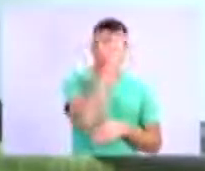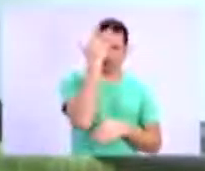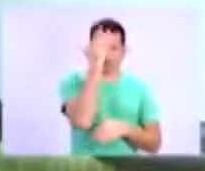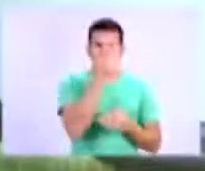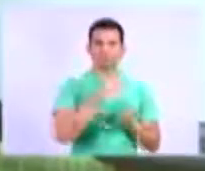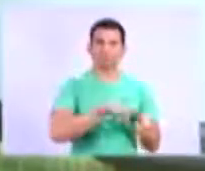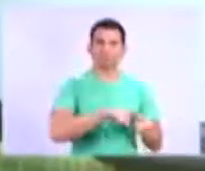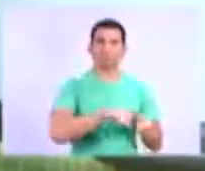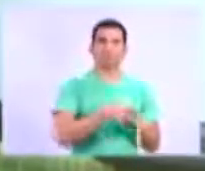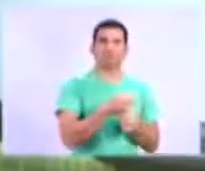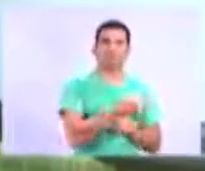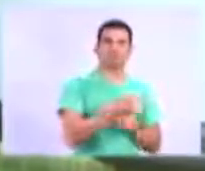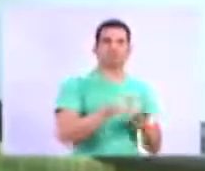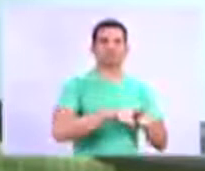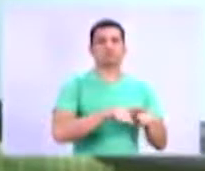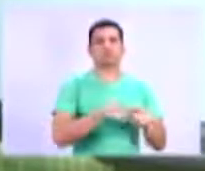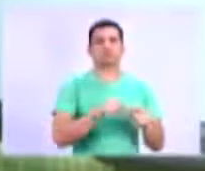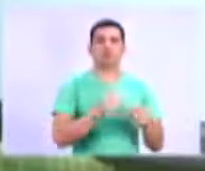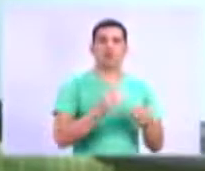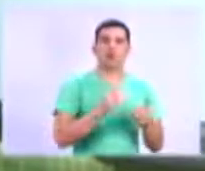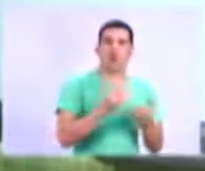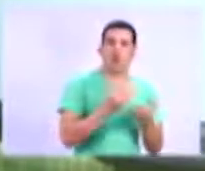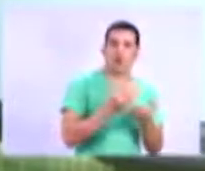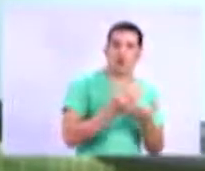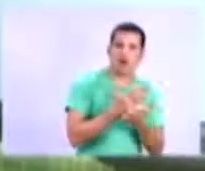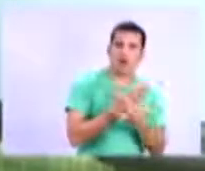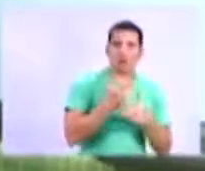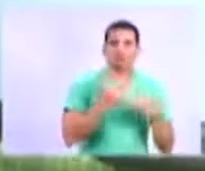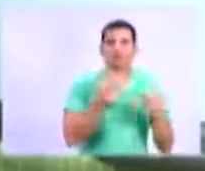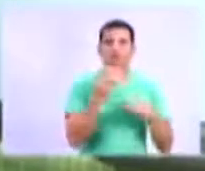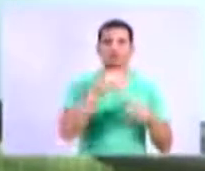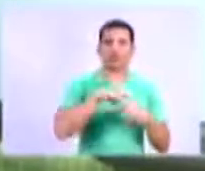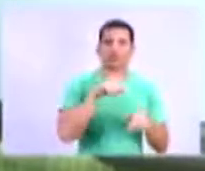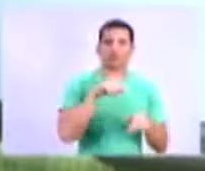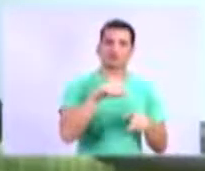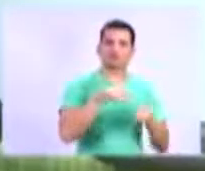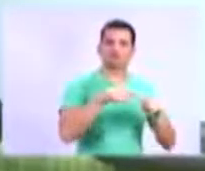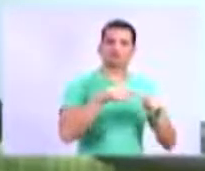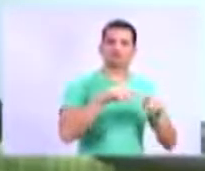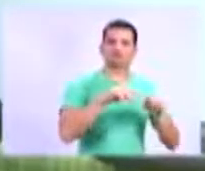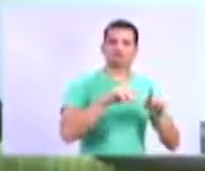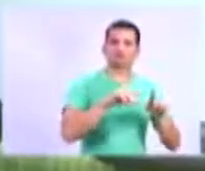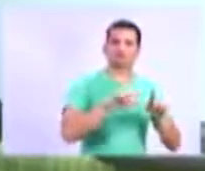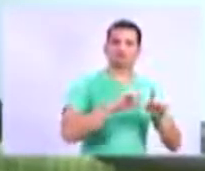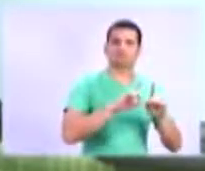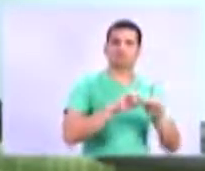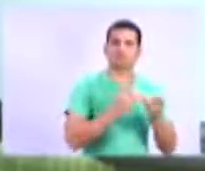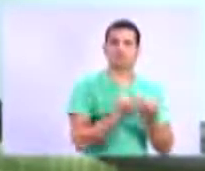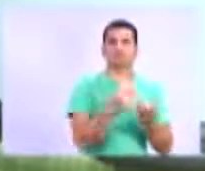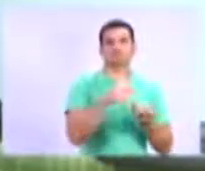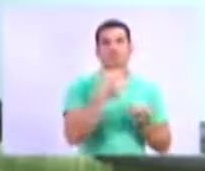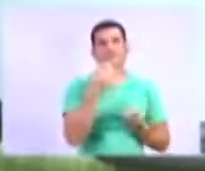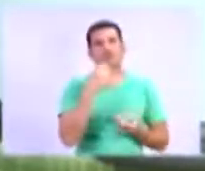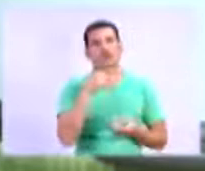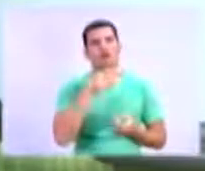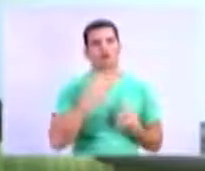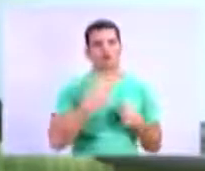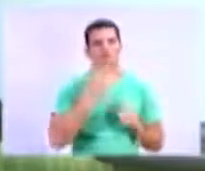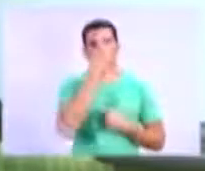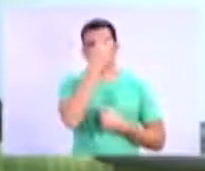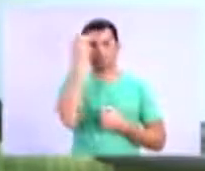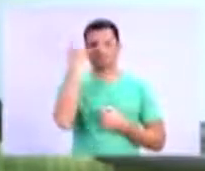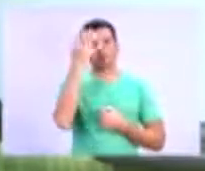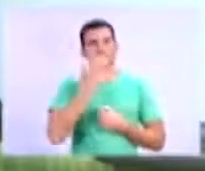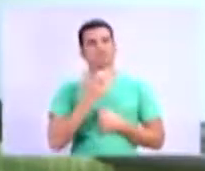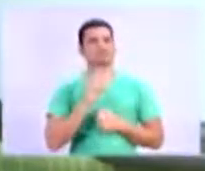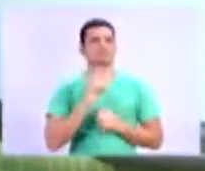causar nenhum delito dentro desse setor, que de repente é um setor frágil, que precisa de uma pessoa séria. Então, nem sempre